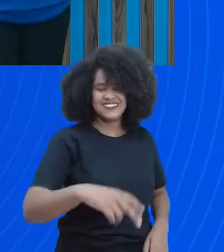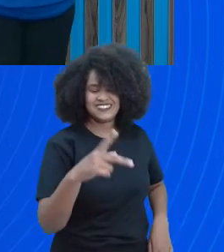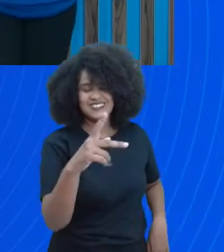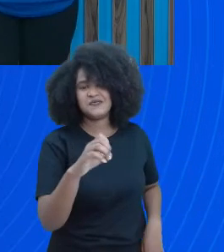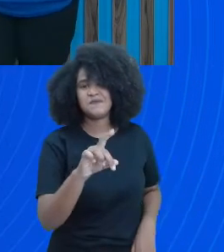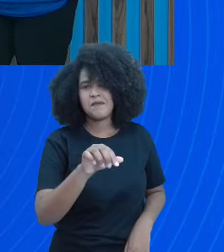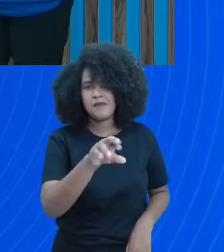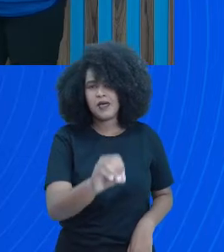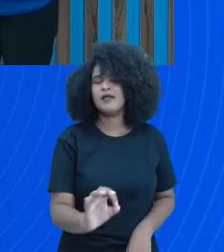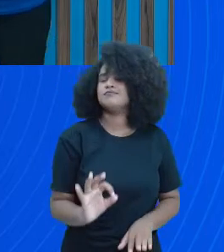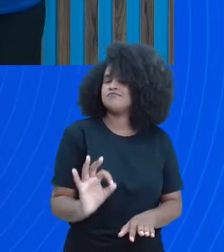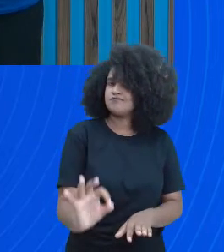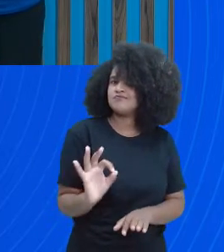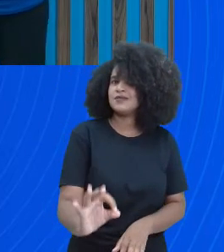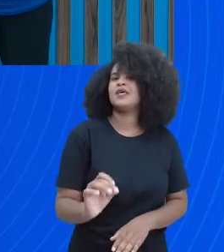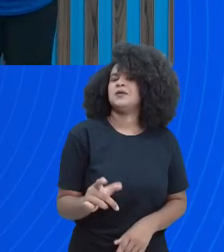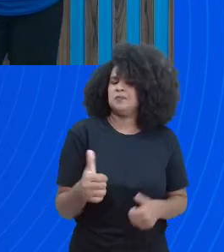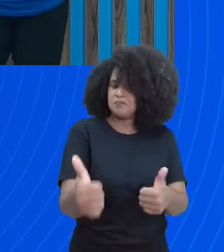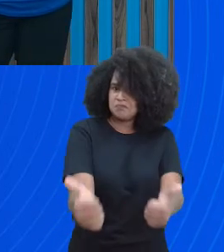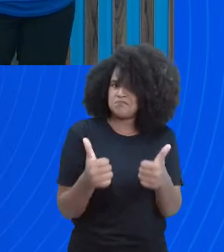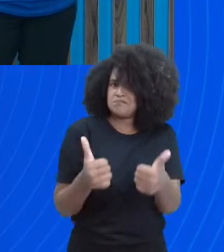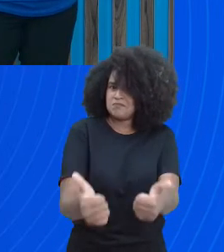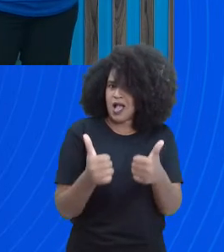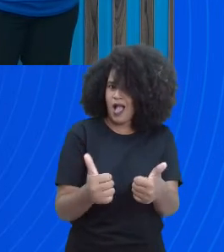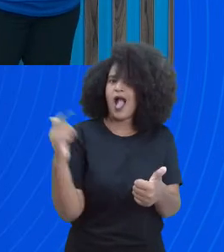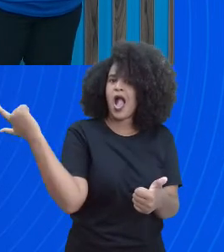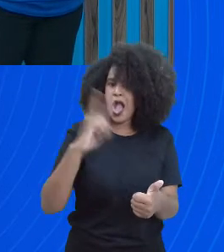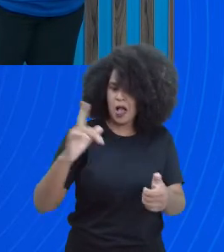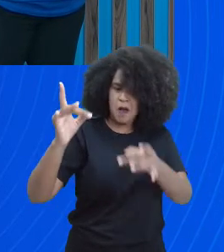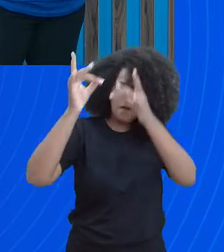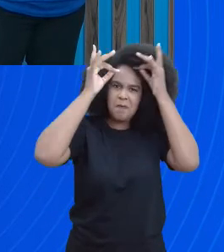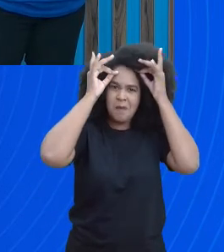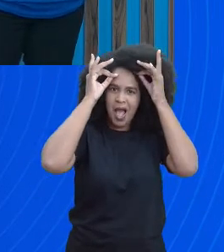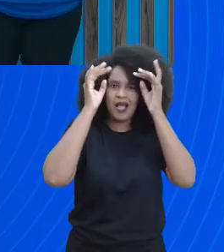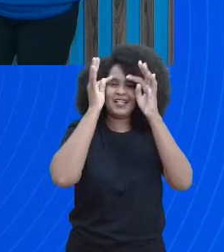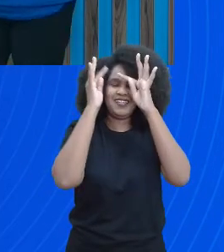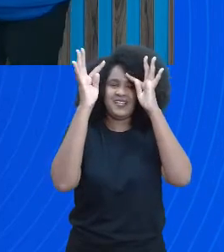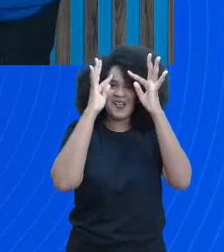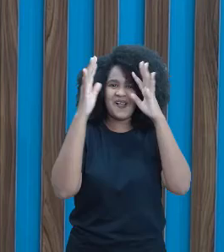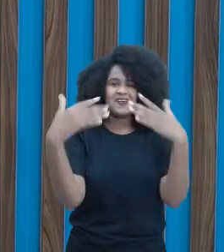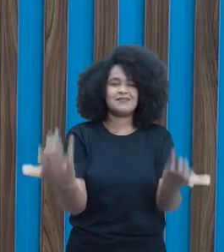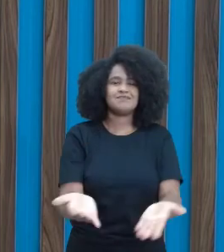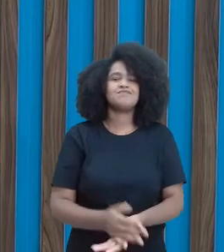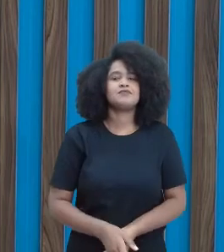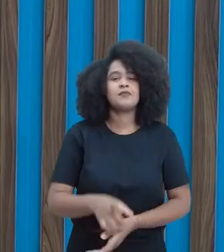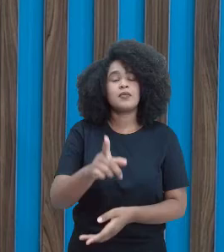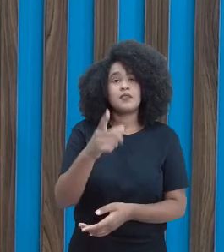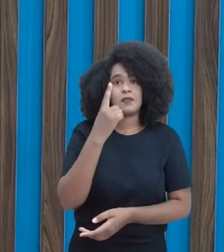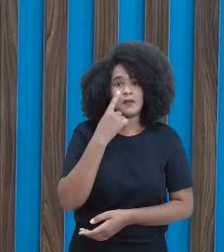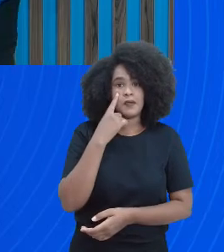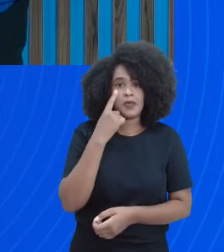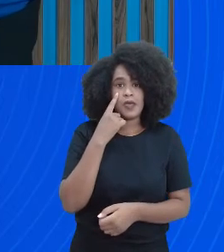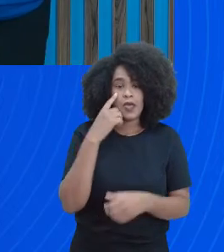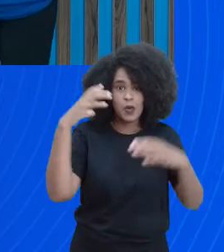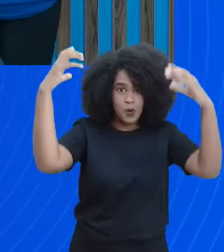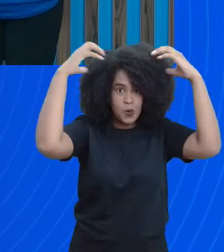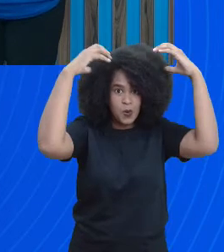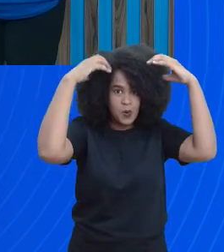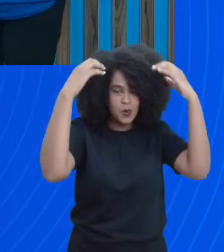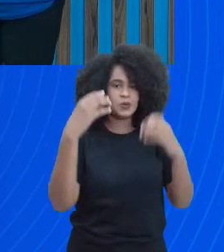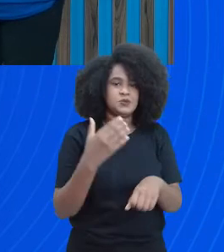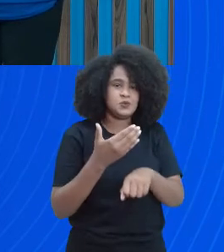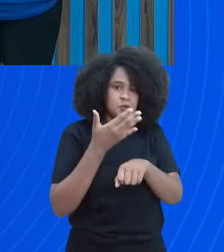isso mesmo. Agora tu pegou direitinho essas teorias, né, professora? Isso. O urso polar é branco porque vive na